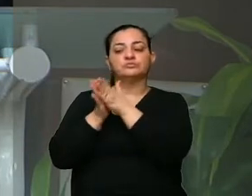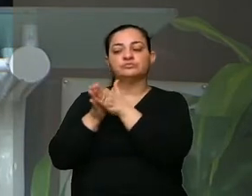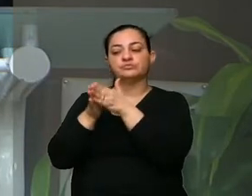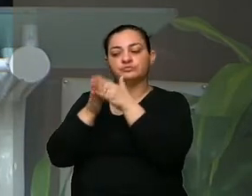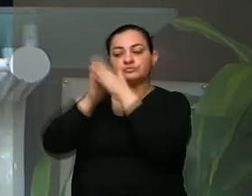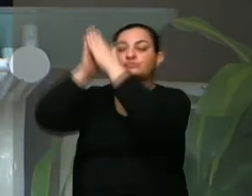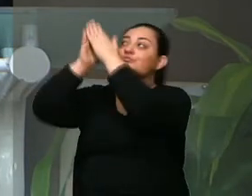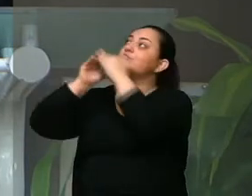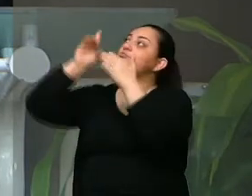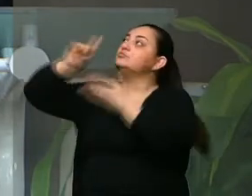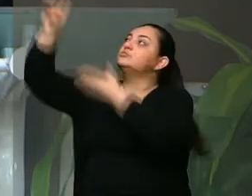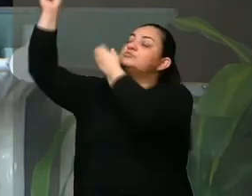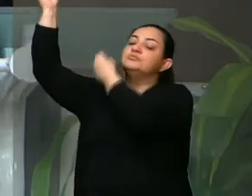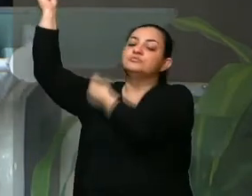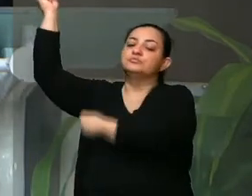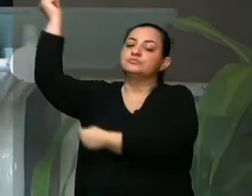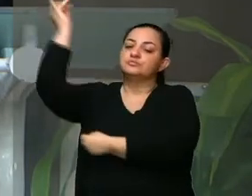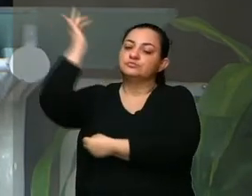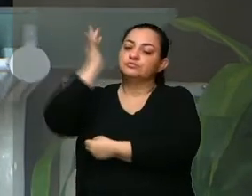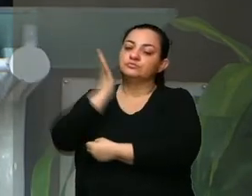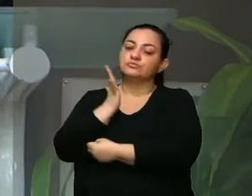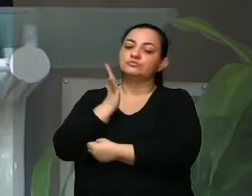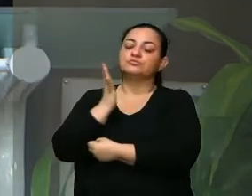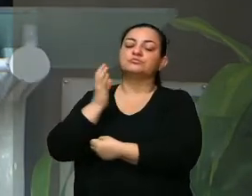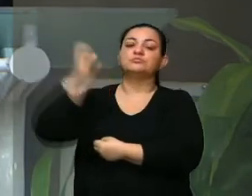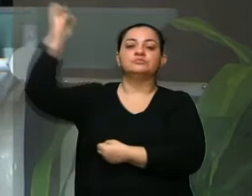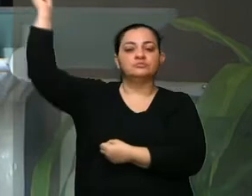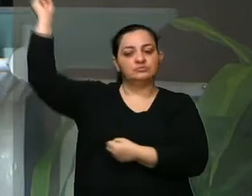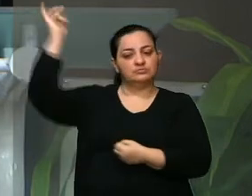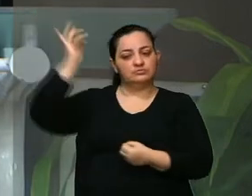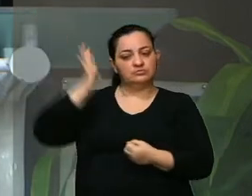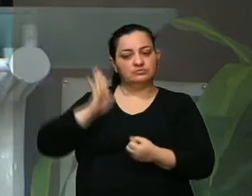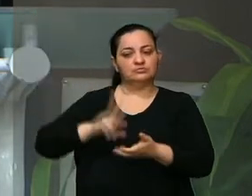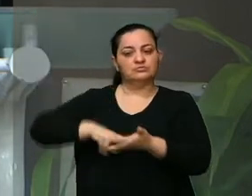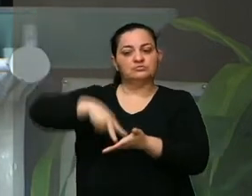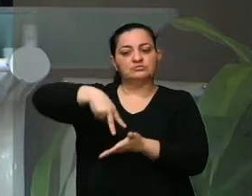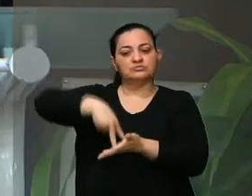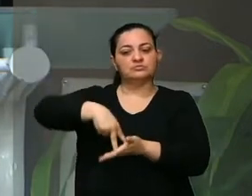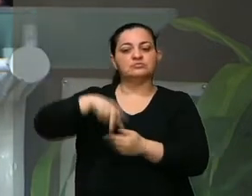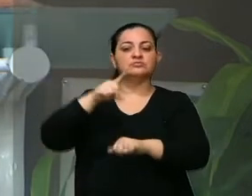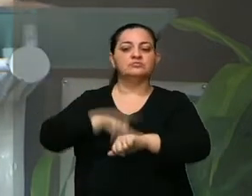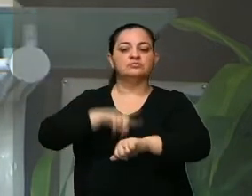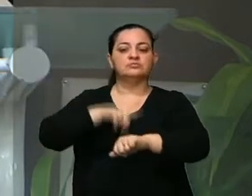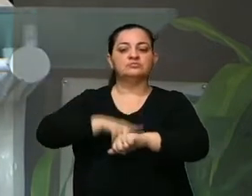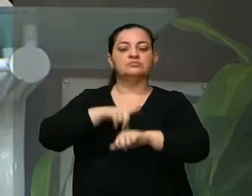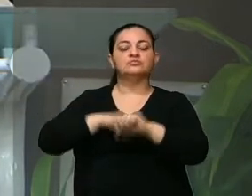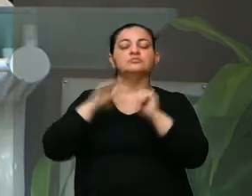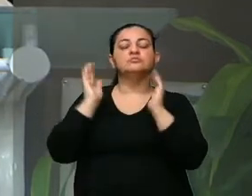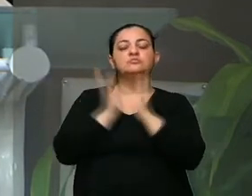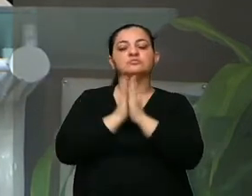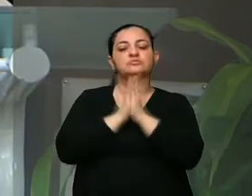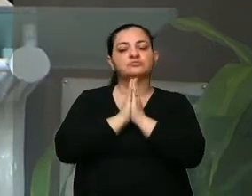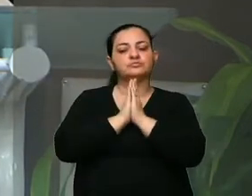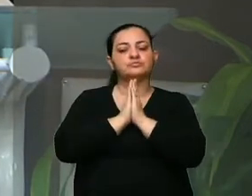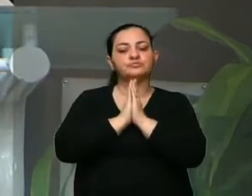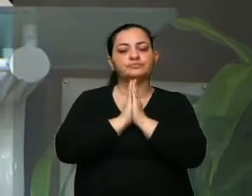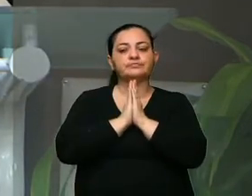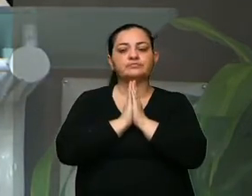nos dê graça né vamos nos colocar de pé nesse momento e vamos orar